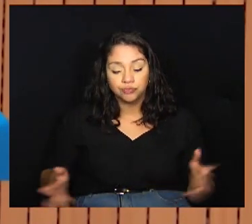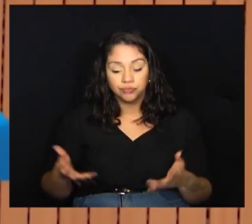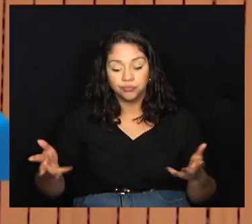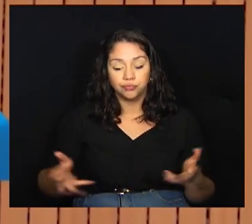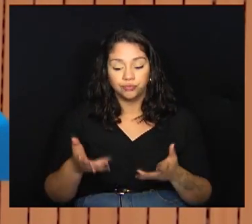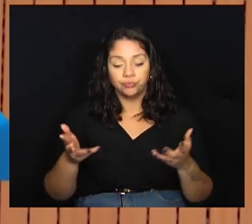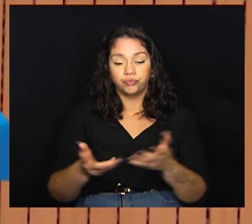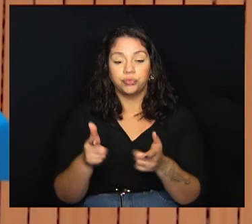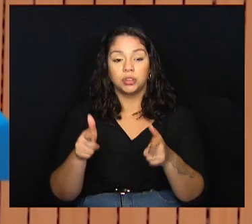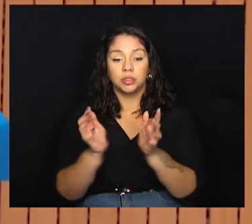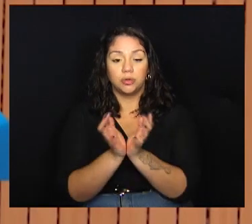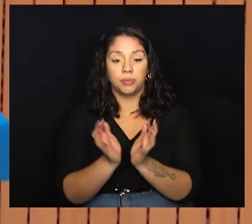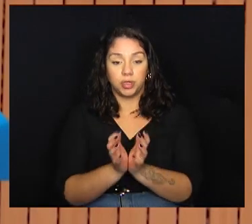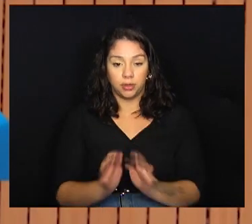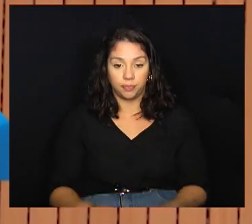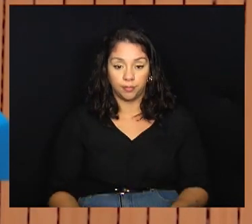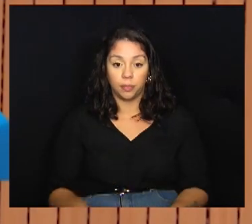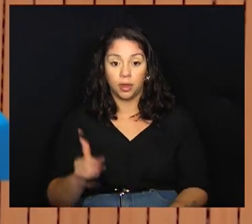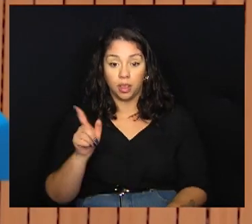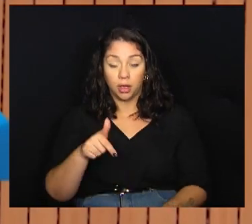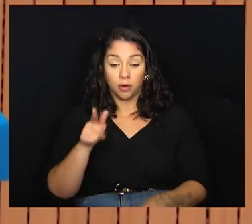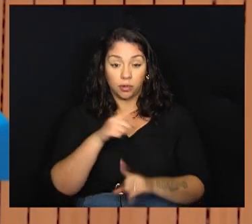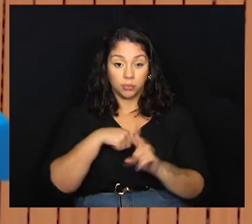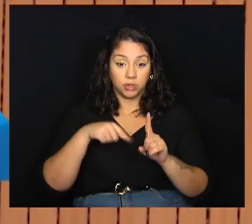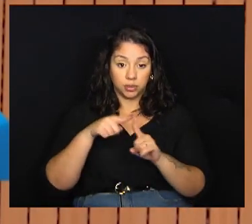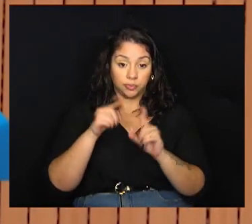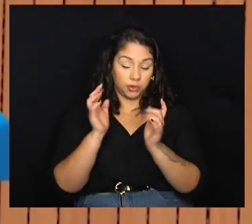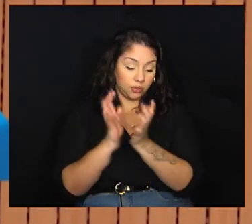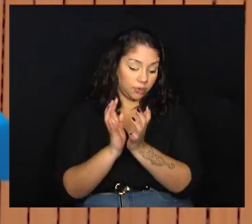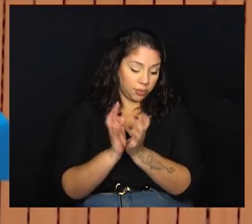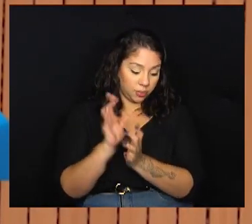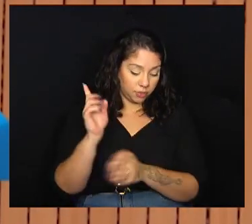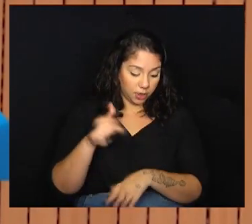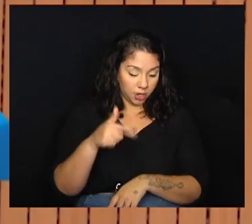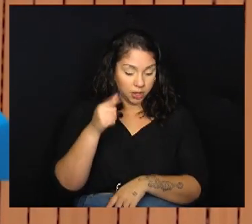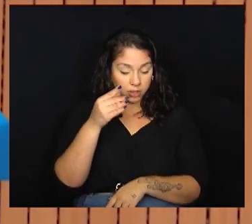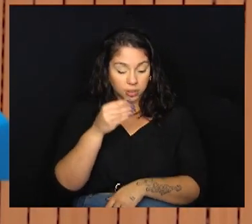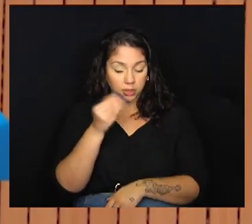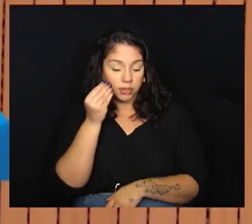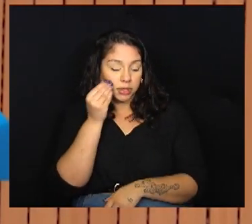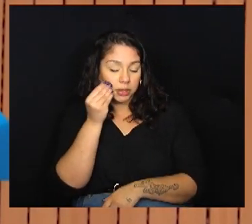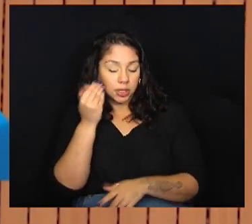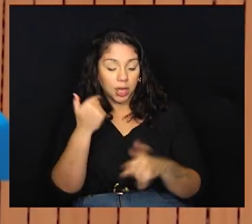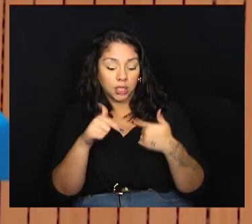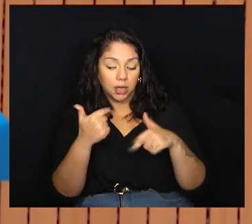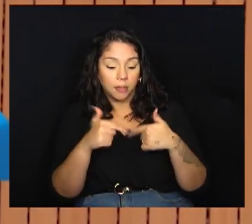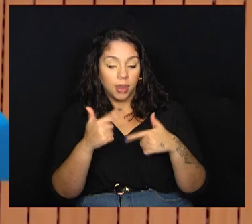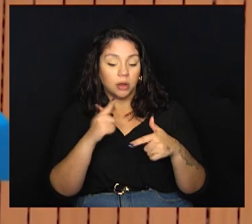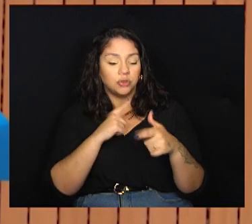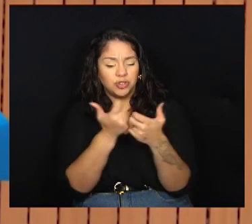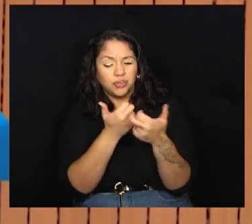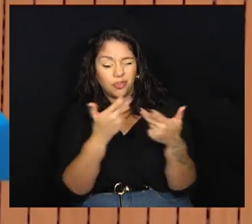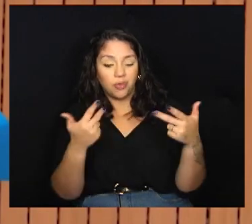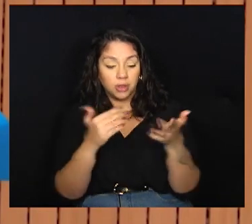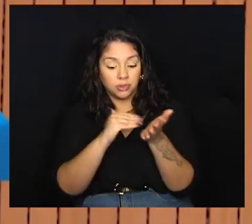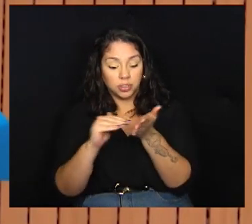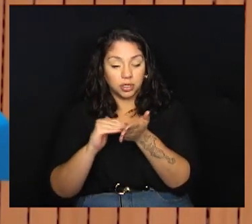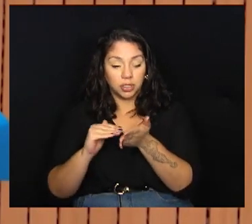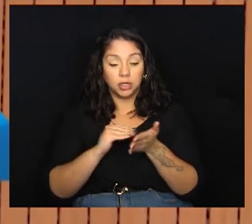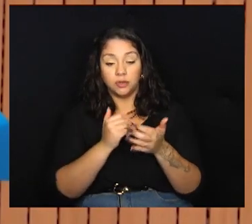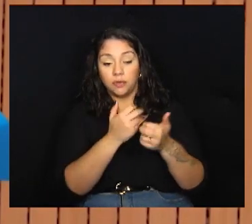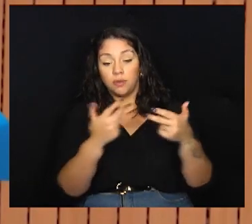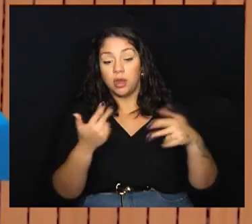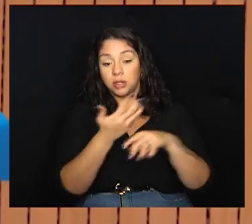enfim, o intuito da comissão é a gente ter esse trabalho intersetorial de várias secretarias que a gente sabe, né?